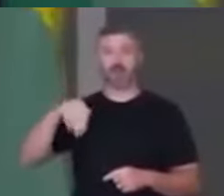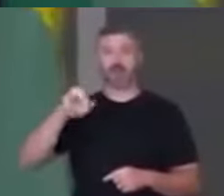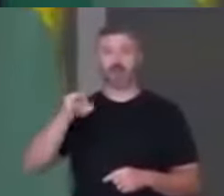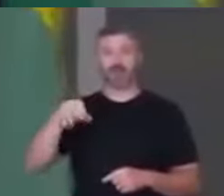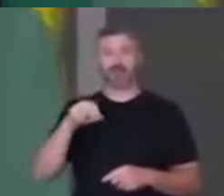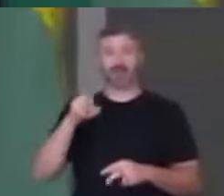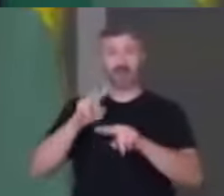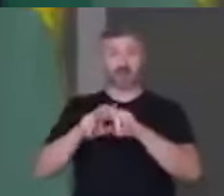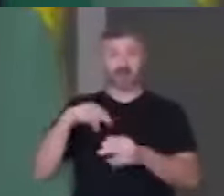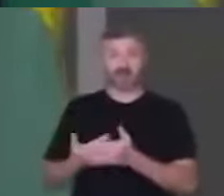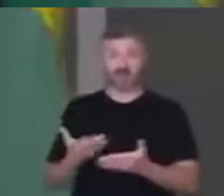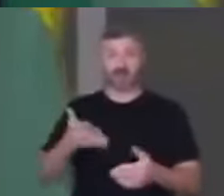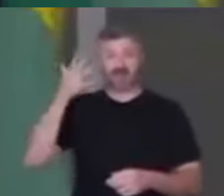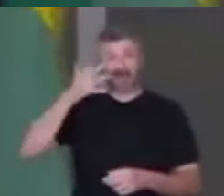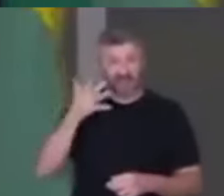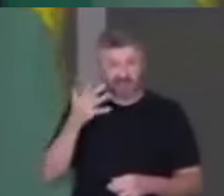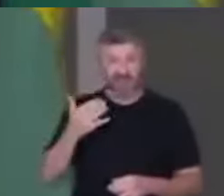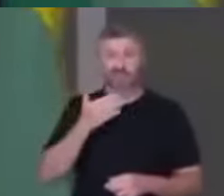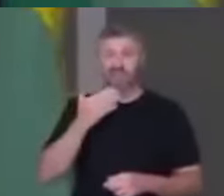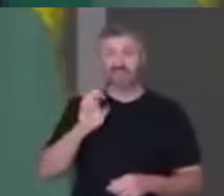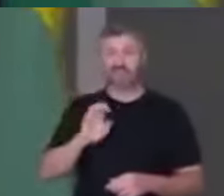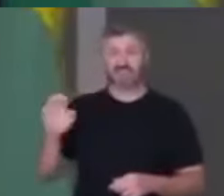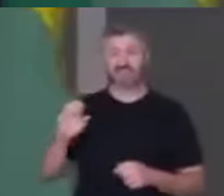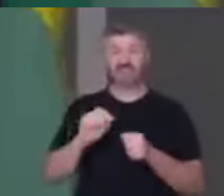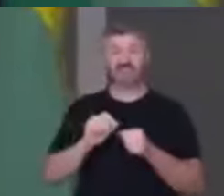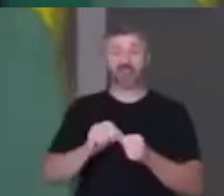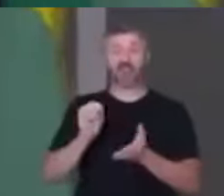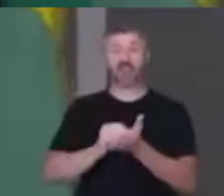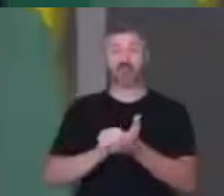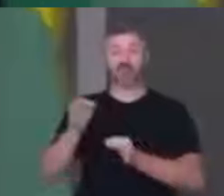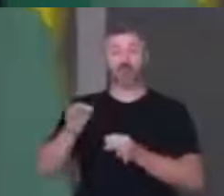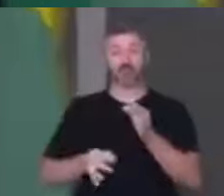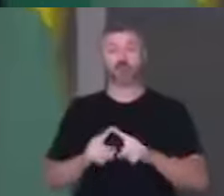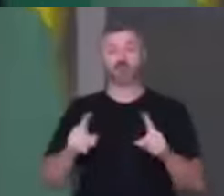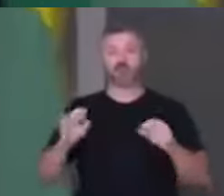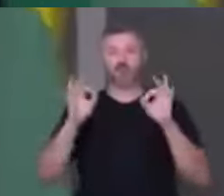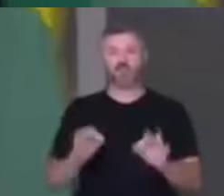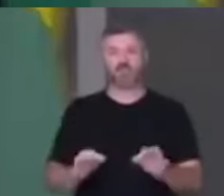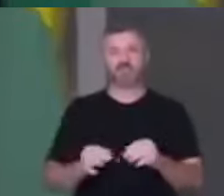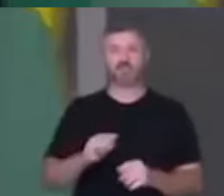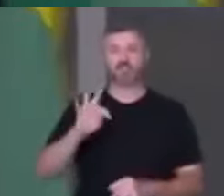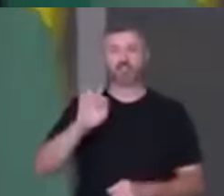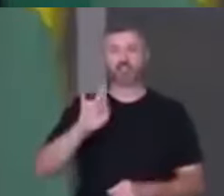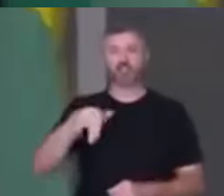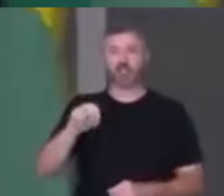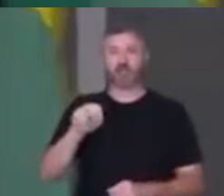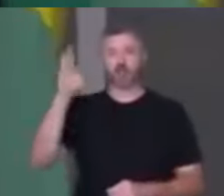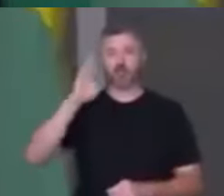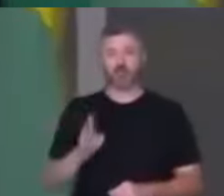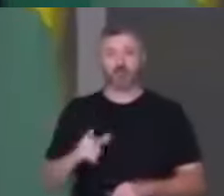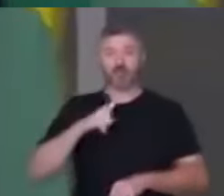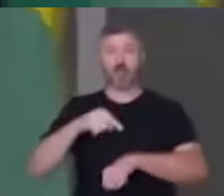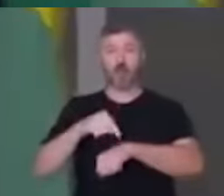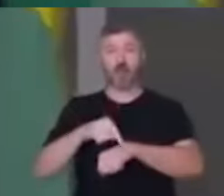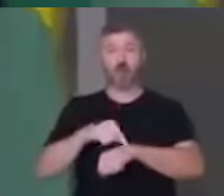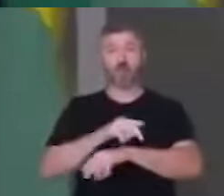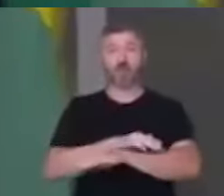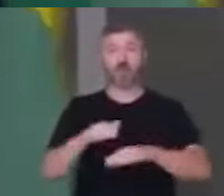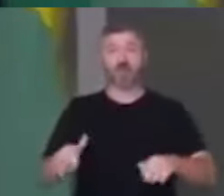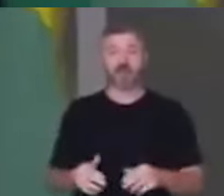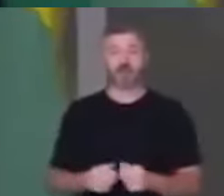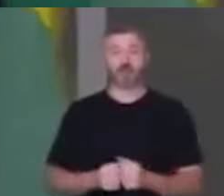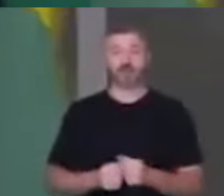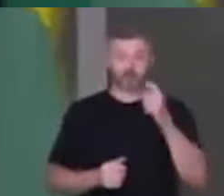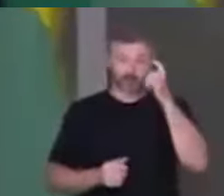agora. Ou seja, narrativa por narrativa, a esquerda tem feito injustiça, mas eu tenho certeza que a tirania nesse país está com hora marcada para poder